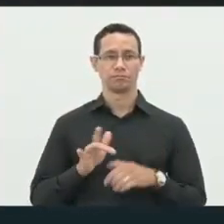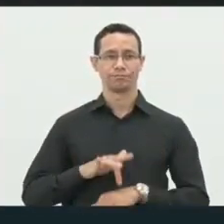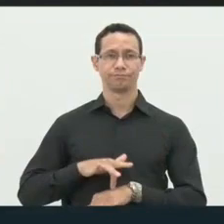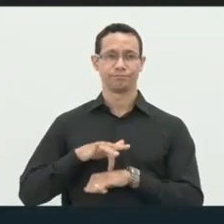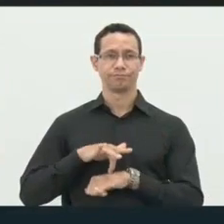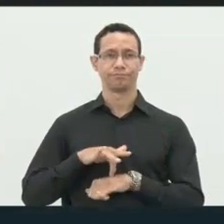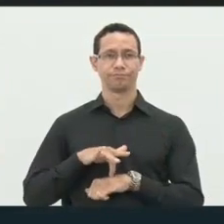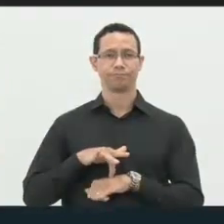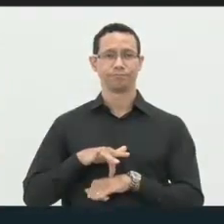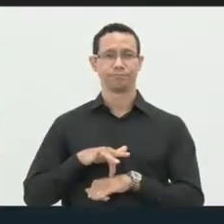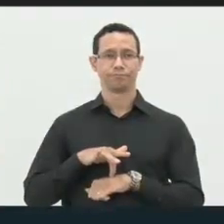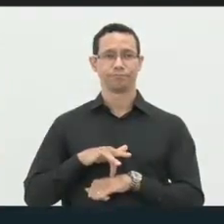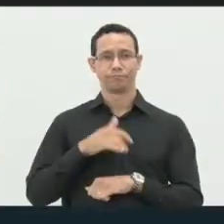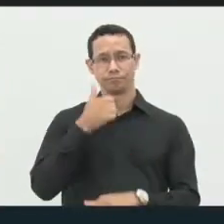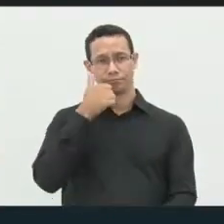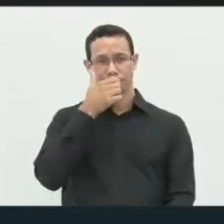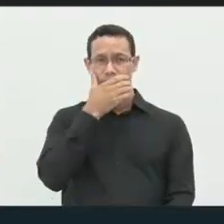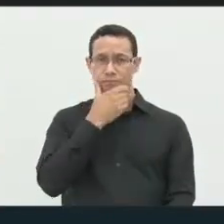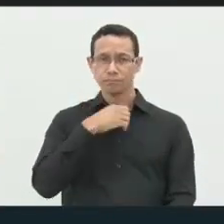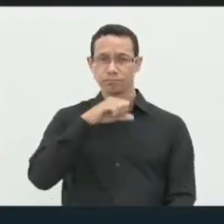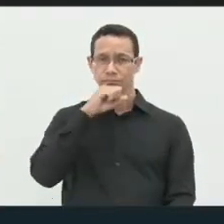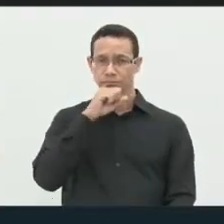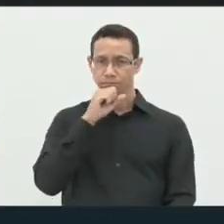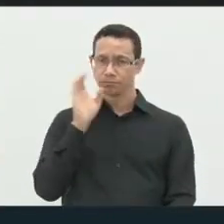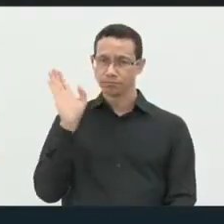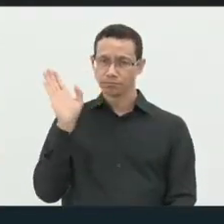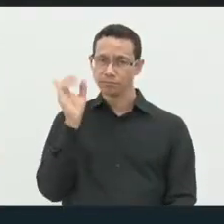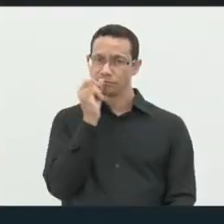o meu pai por exemplo ele